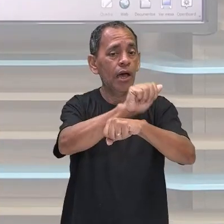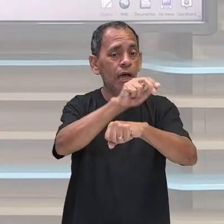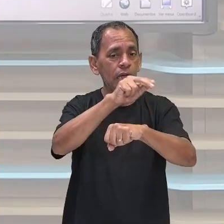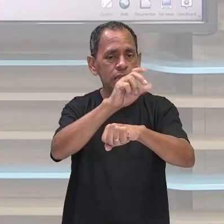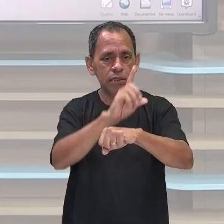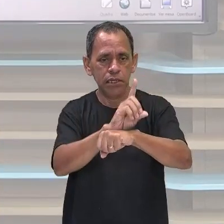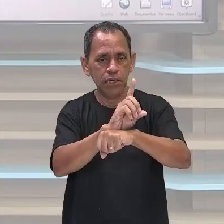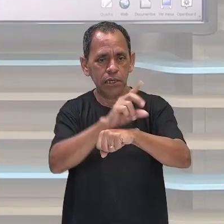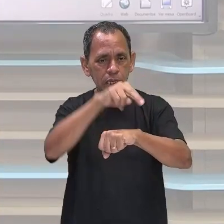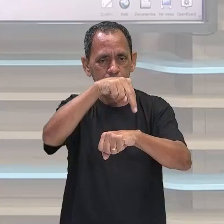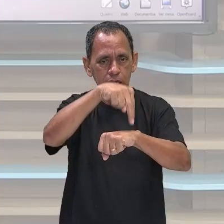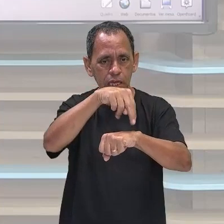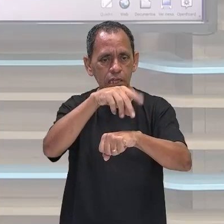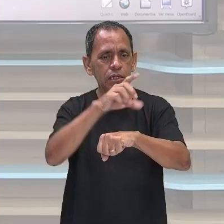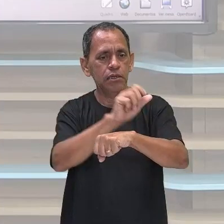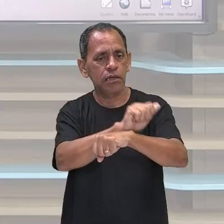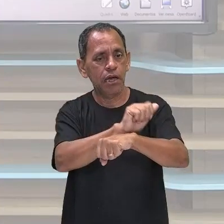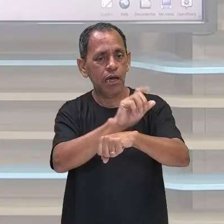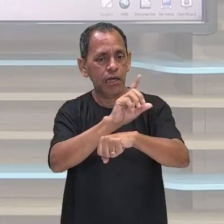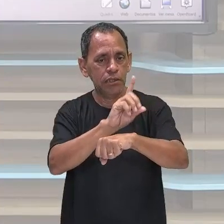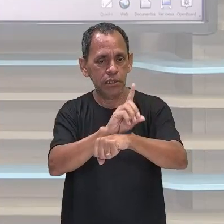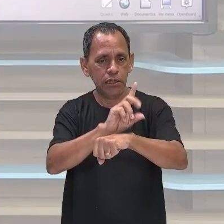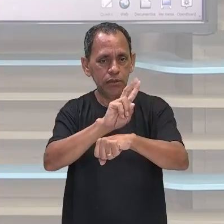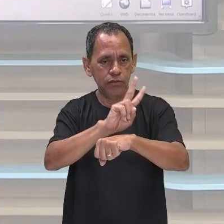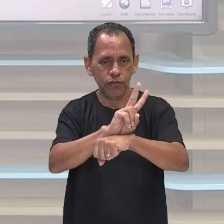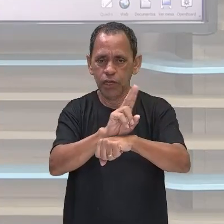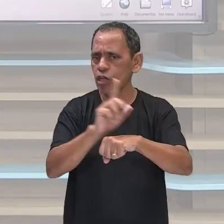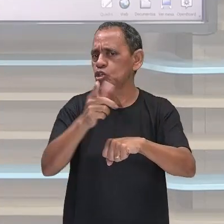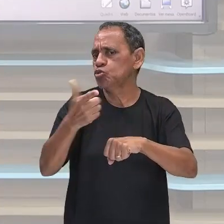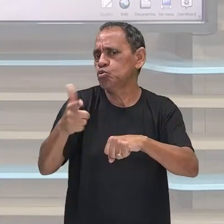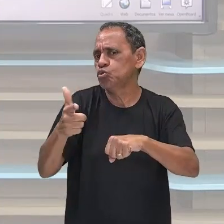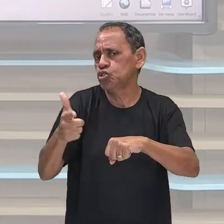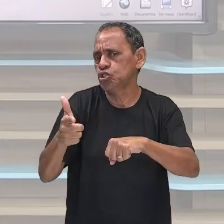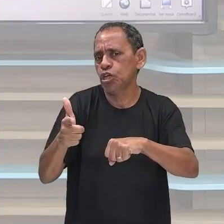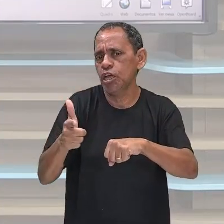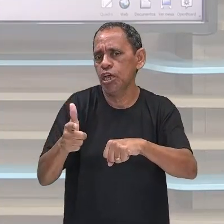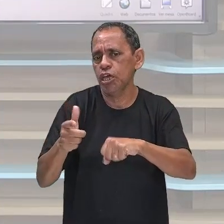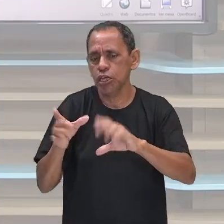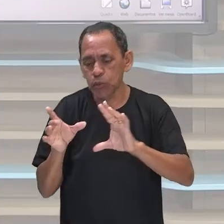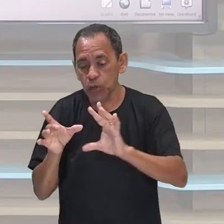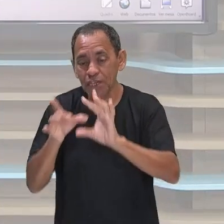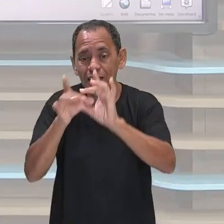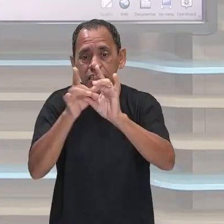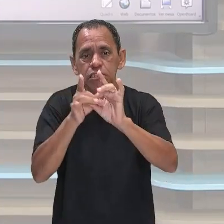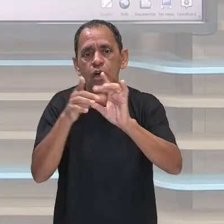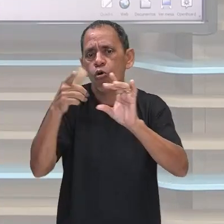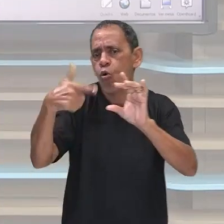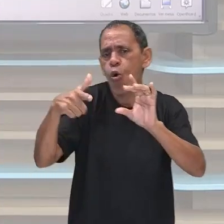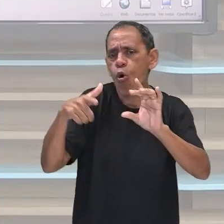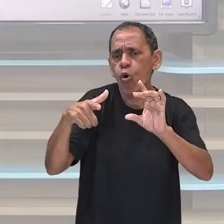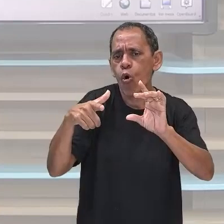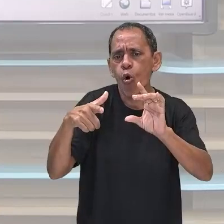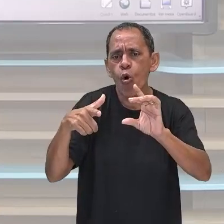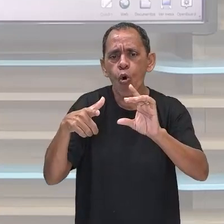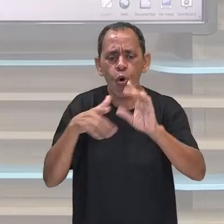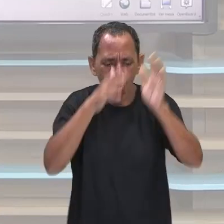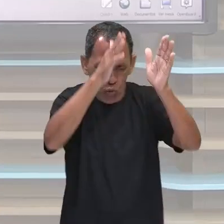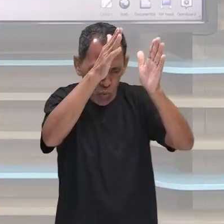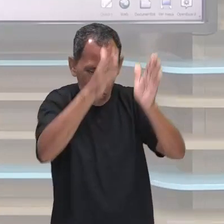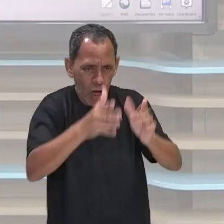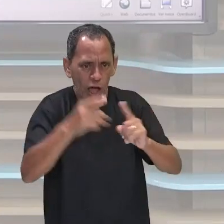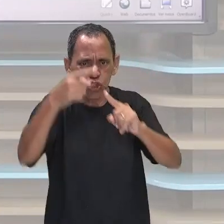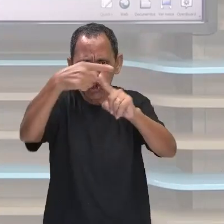tem uma relação aí direta com um outro termo da oração. Por isso que dizemos que ele é à parte, que ele é